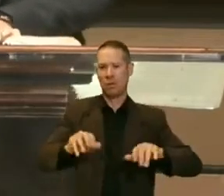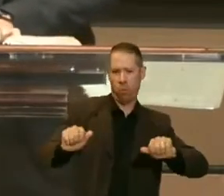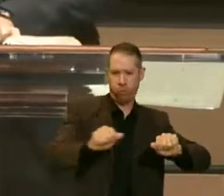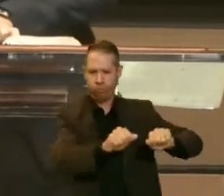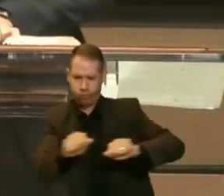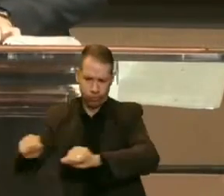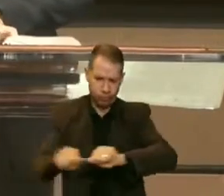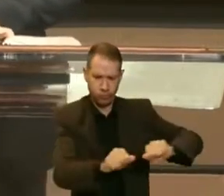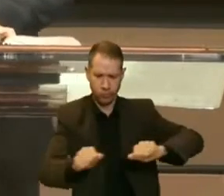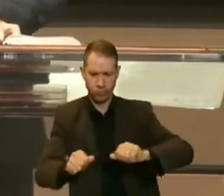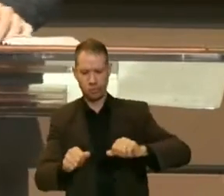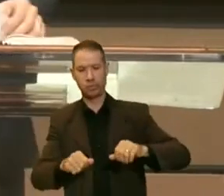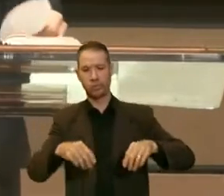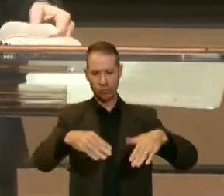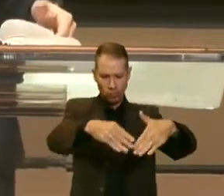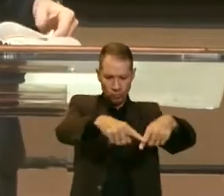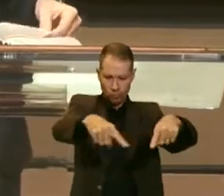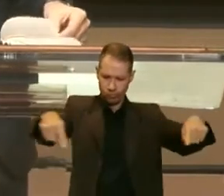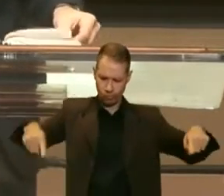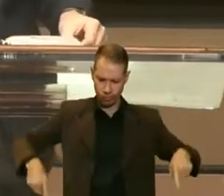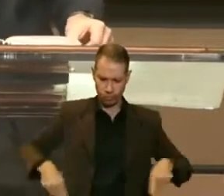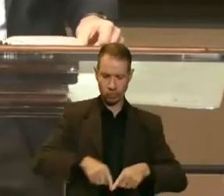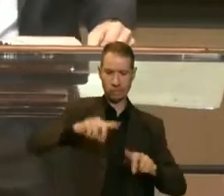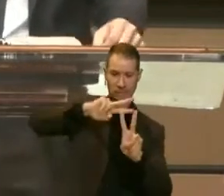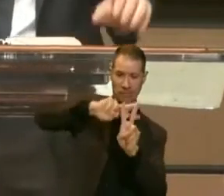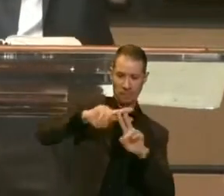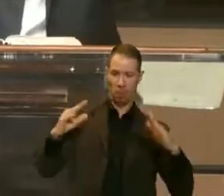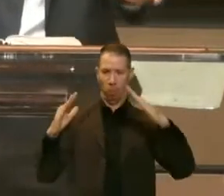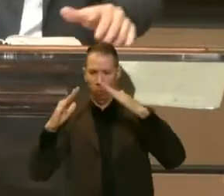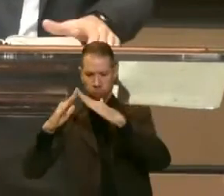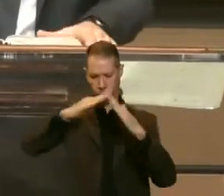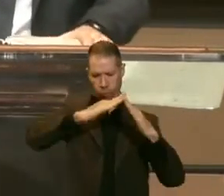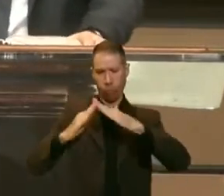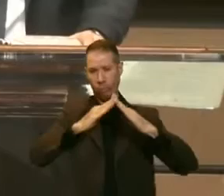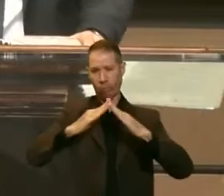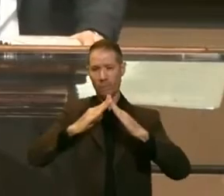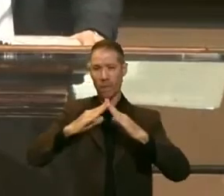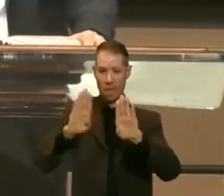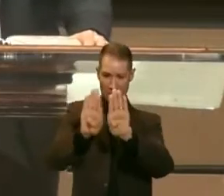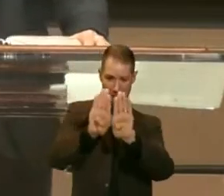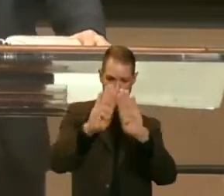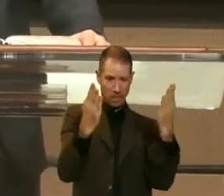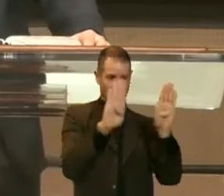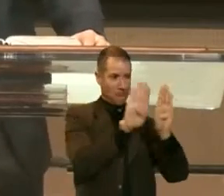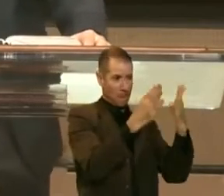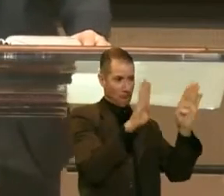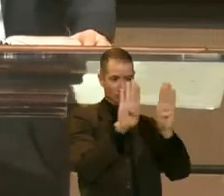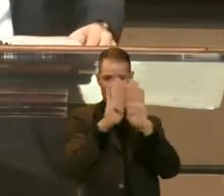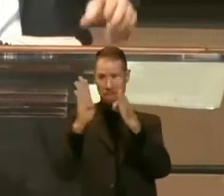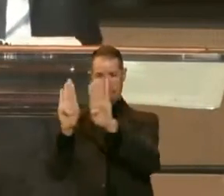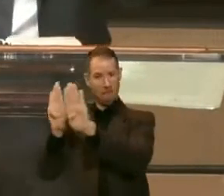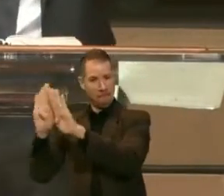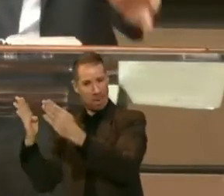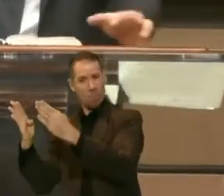sacudiu os alicerces da prisão. Abriram-se todas as portas